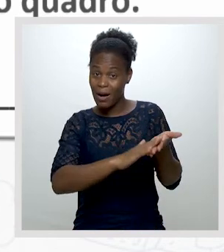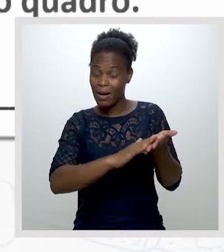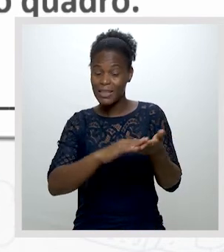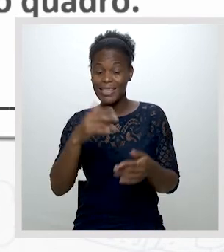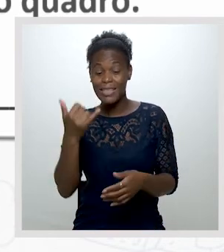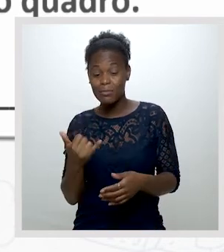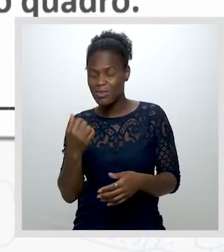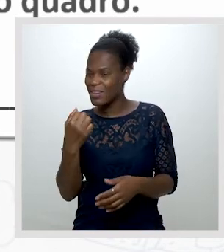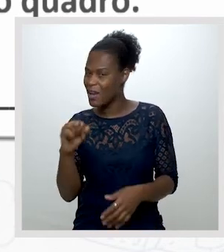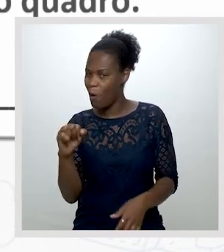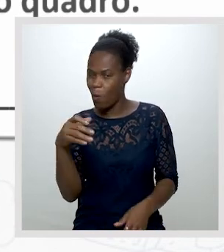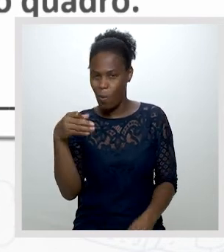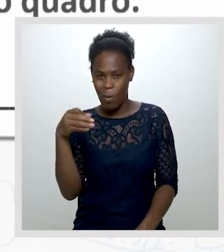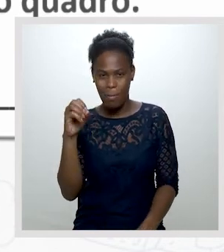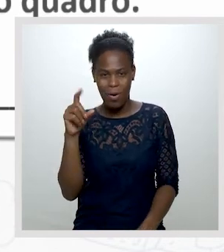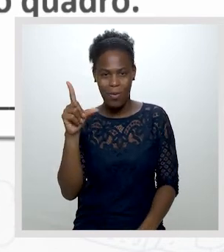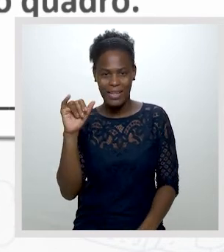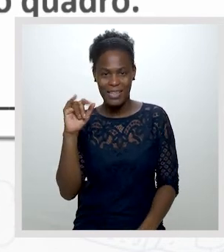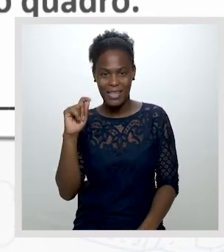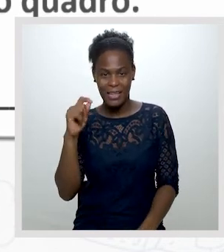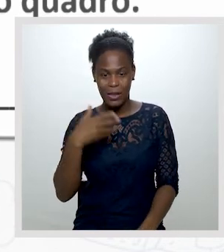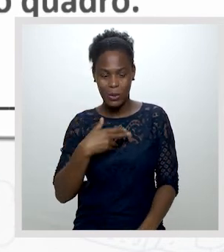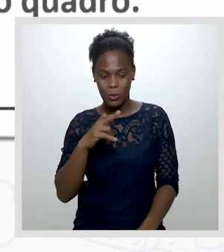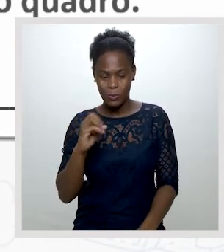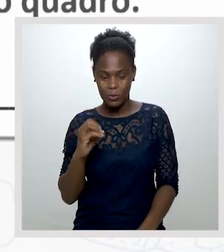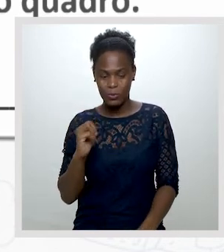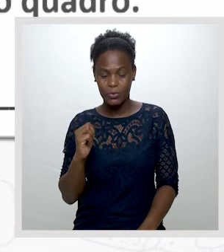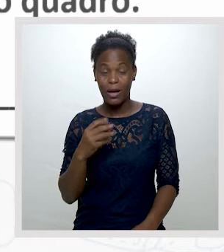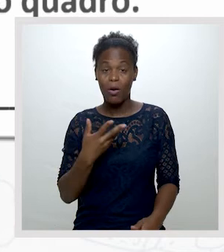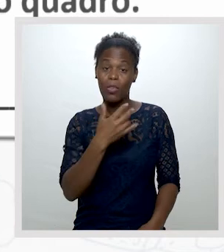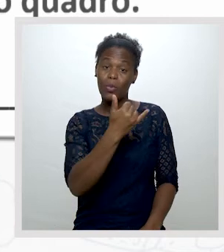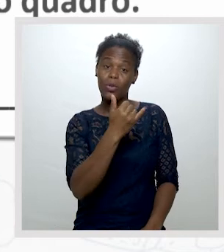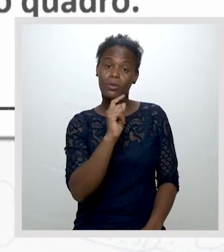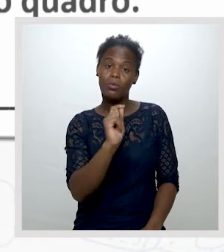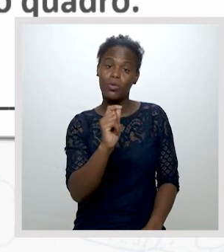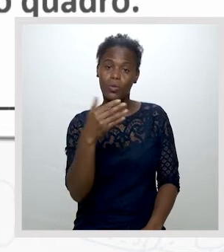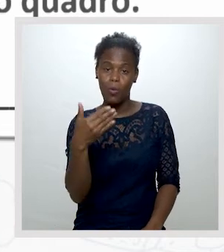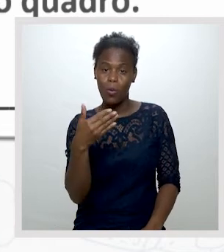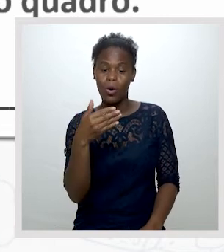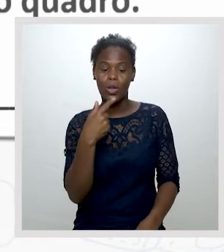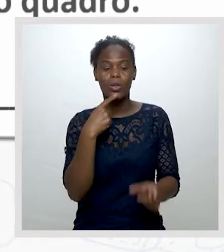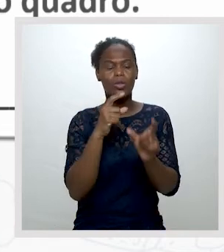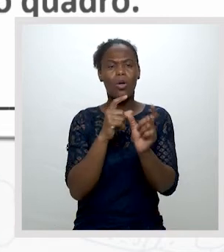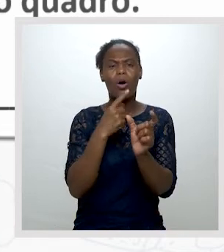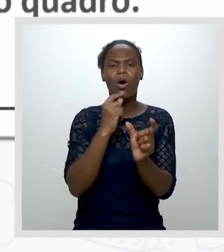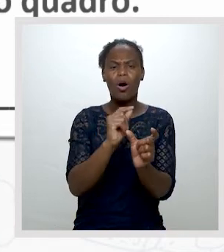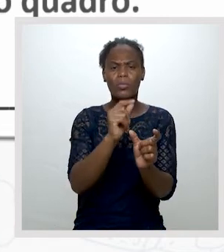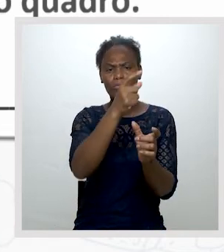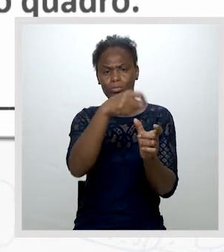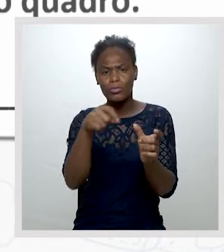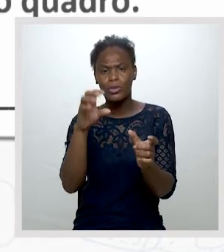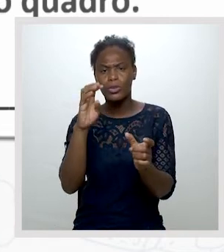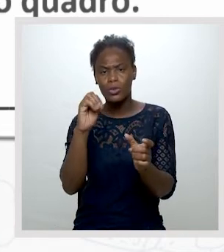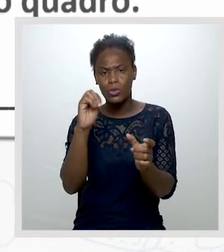Exercício 2.1. Escrevam os nomes dos sólidos geométricos representados no